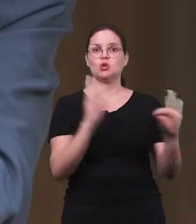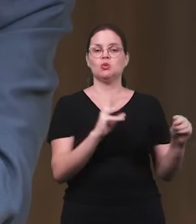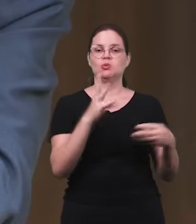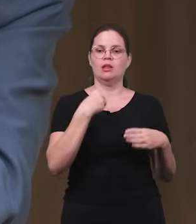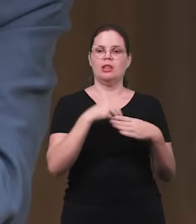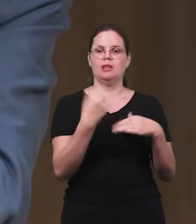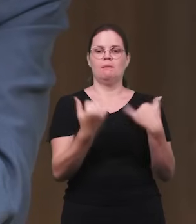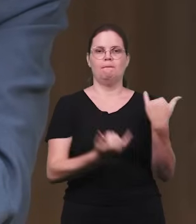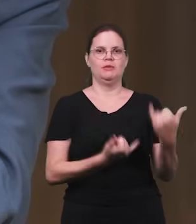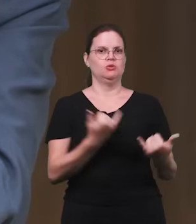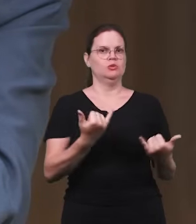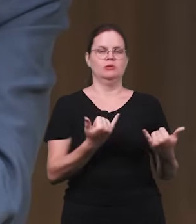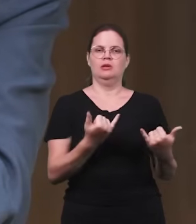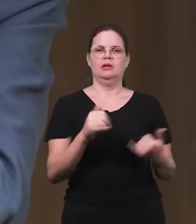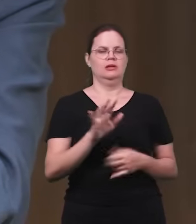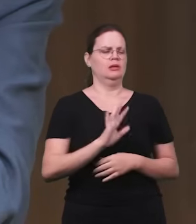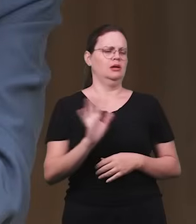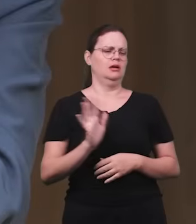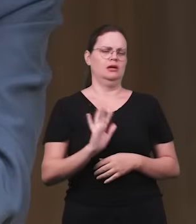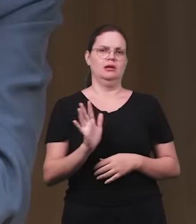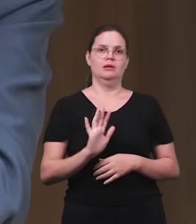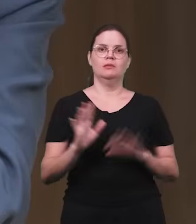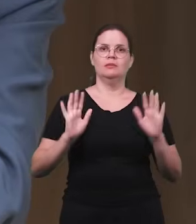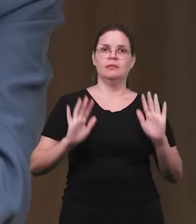É ensinar o temor ao Senhor.